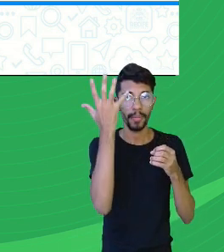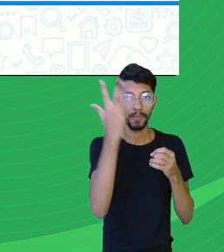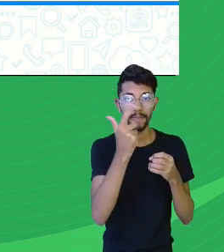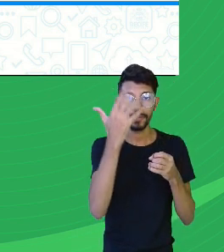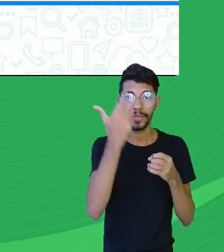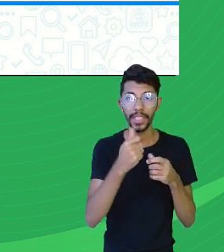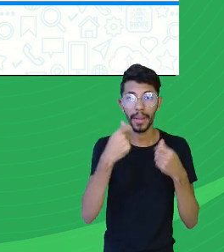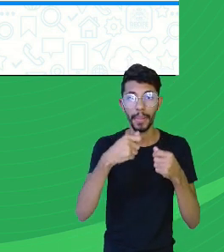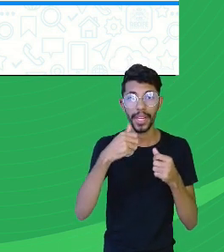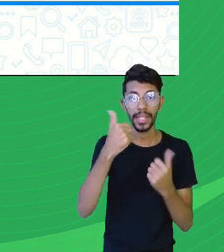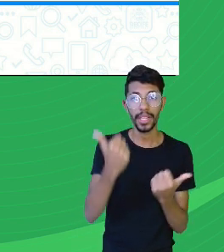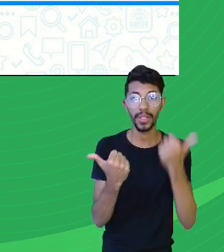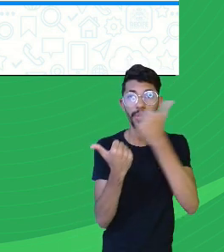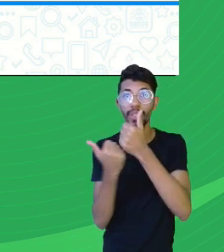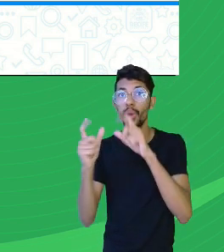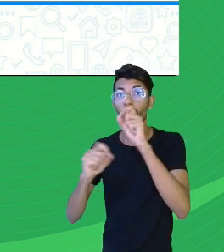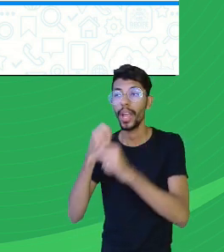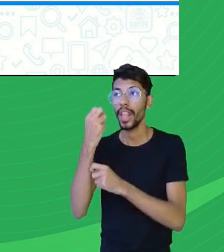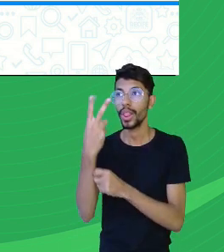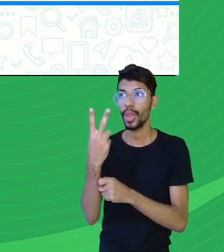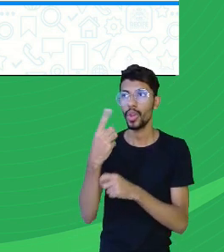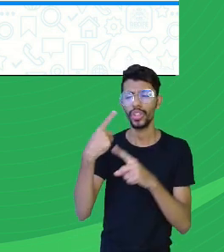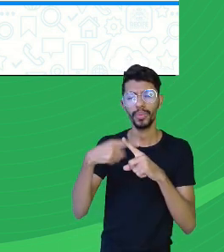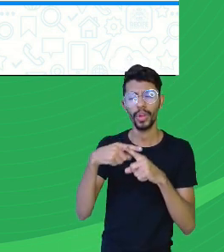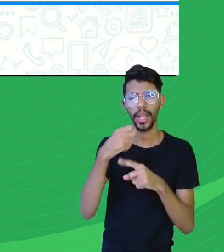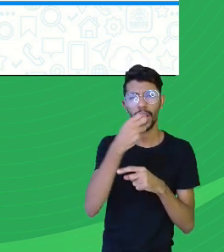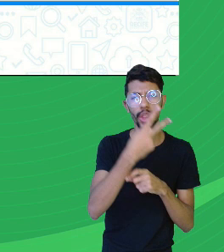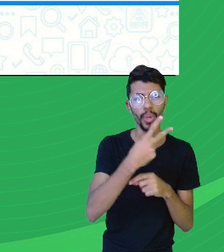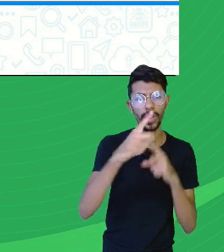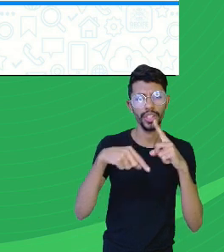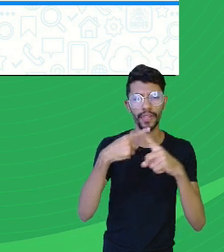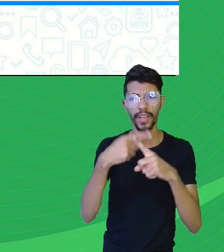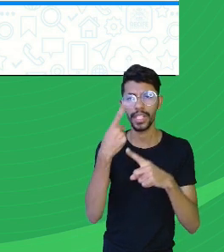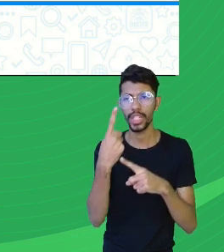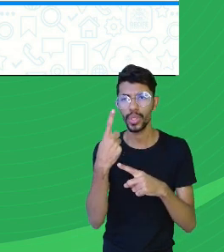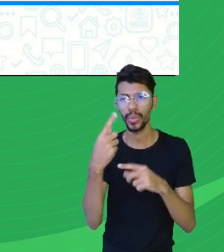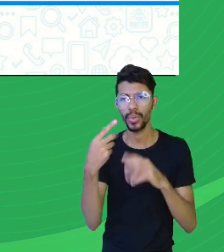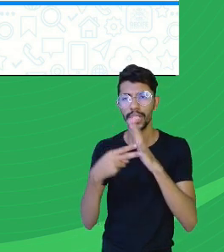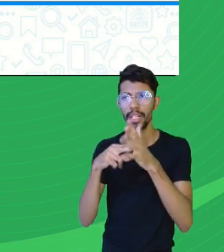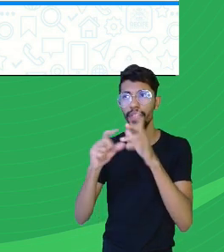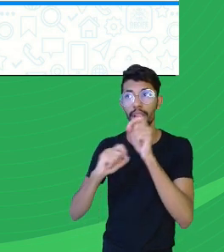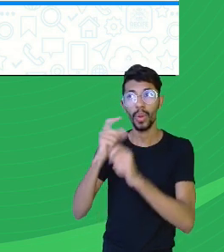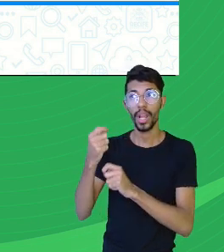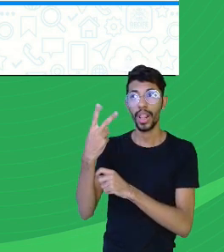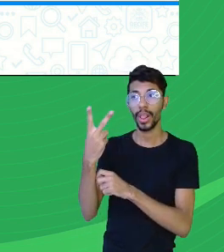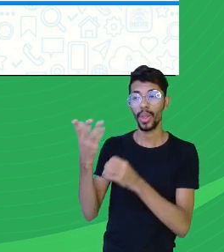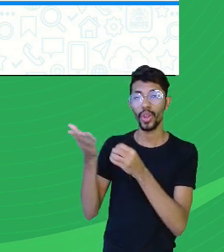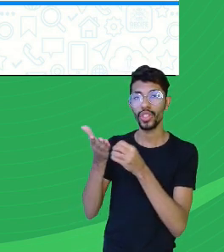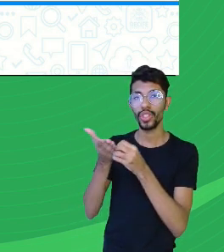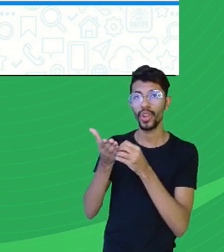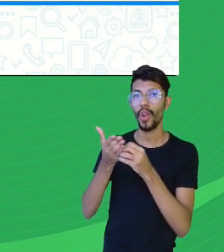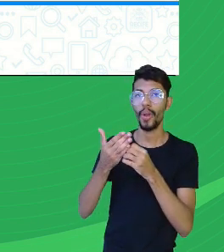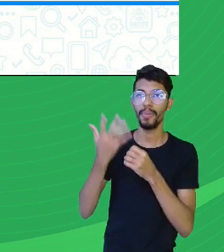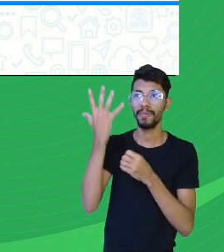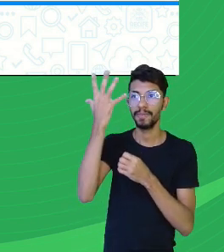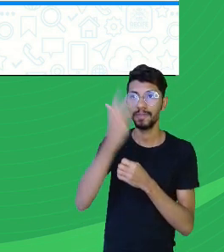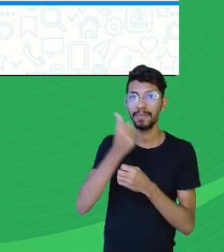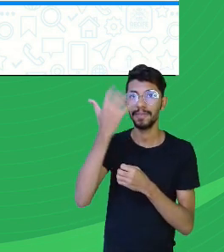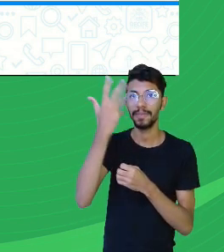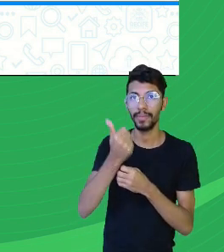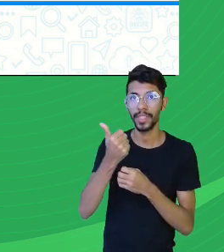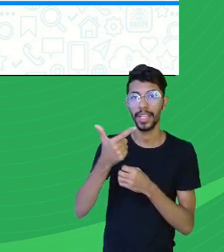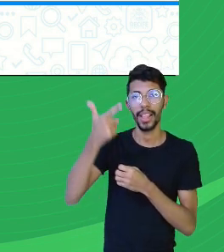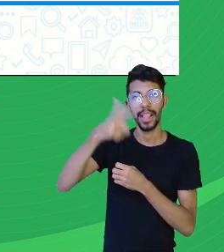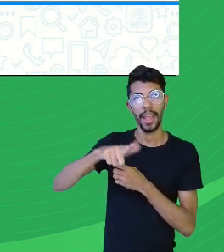2 vezes 1 vai ser 2 copos. Não é o copo de leite que está sendo repetido